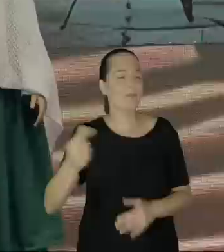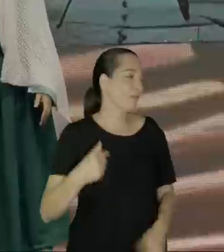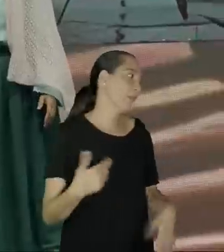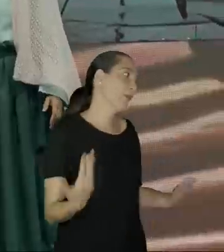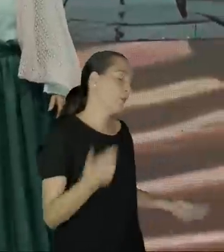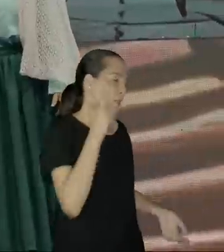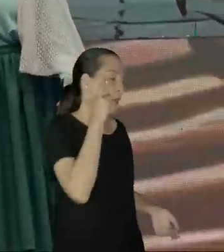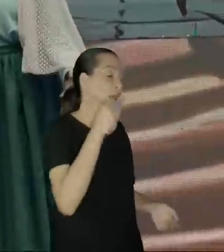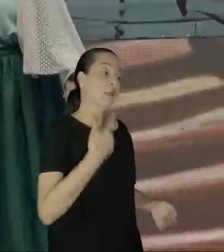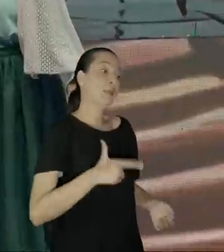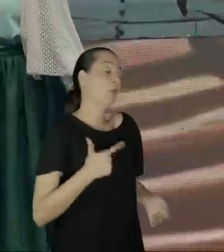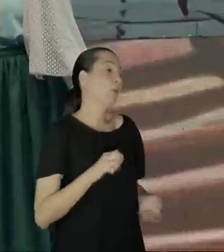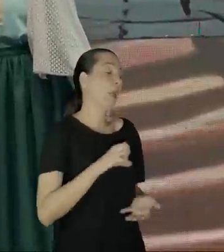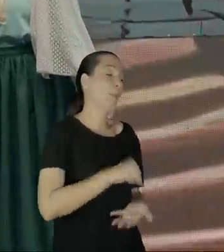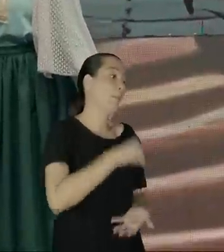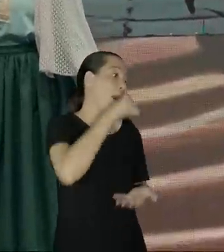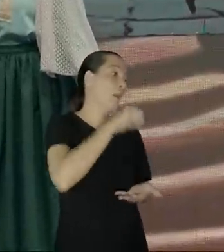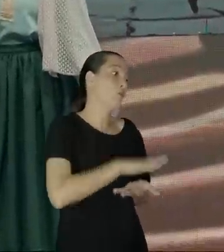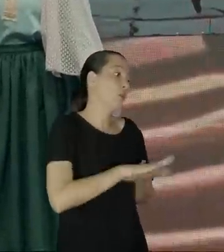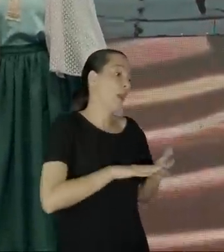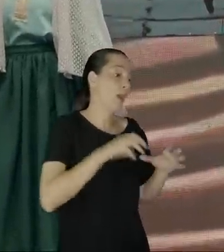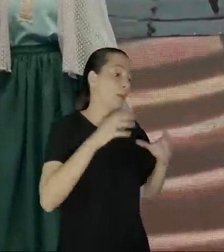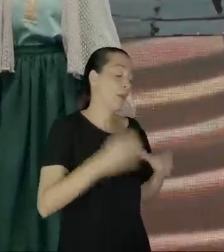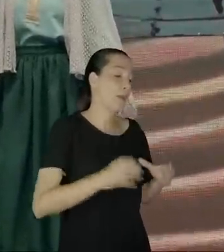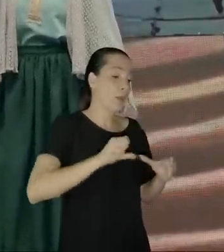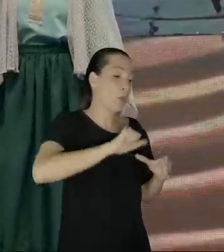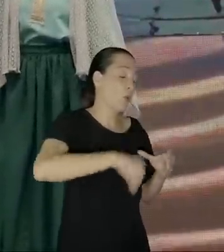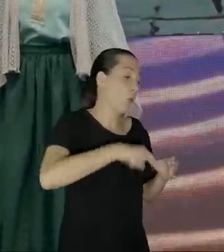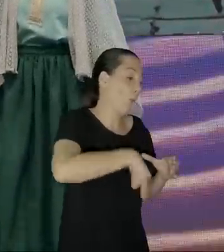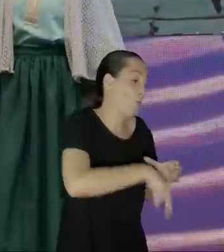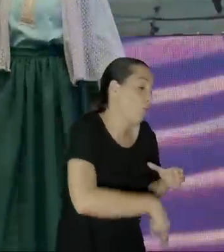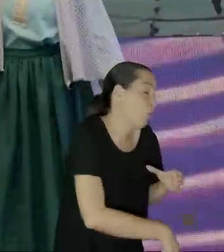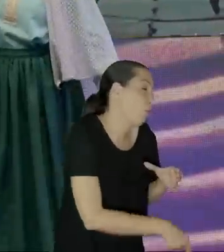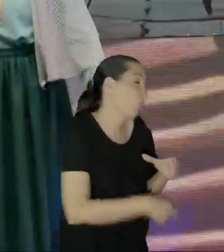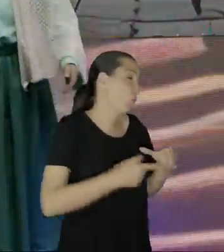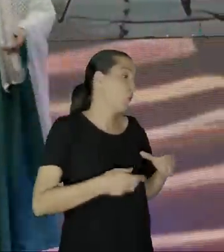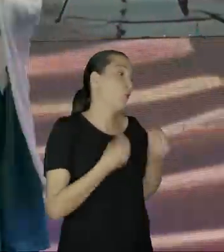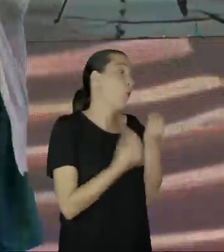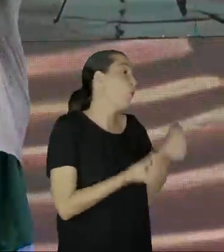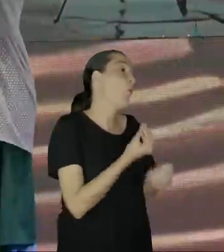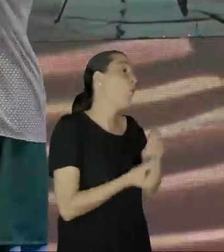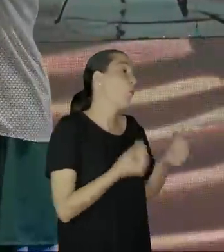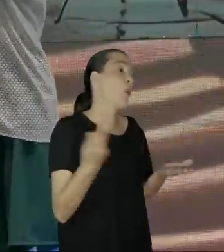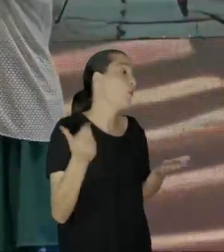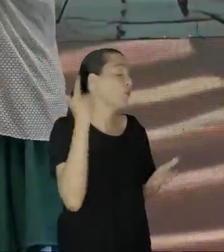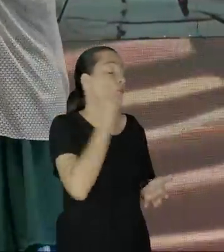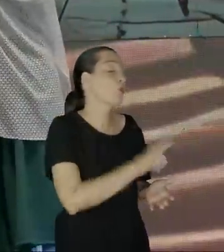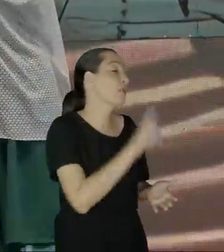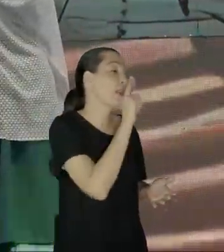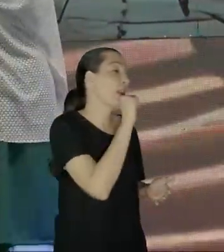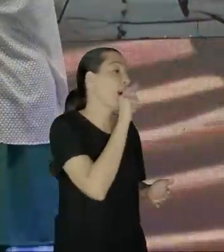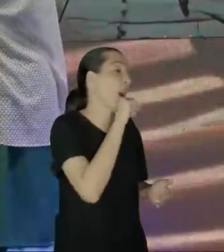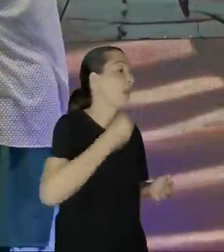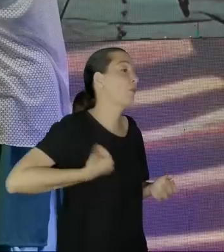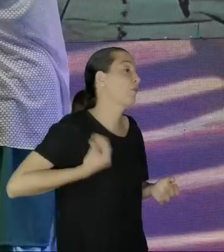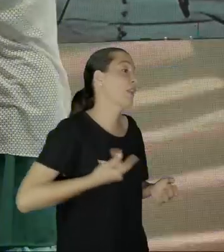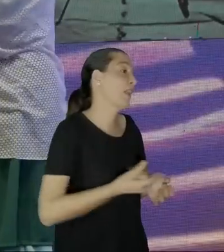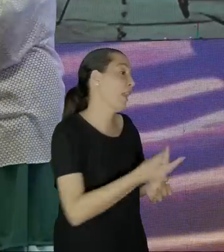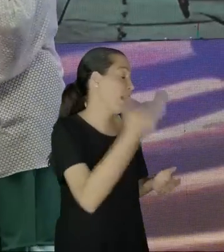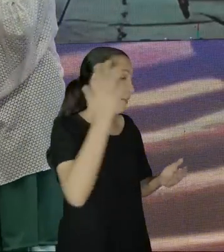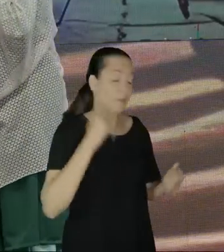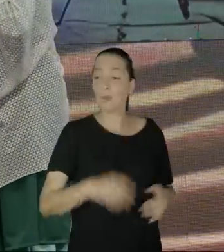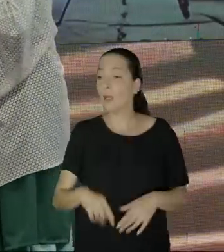é fundo. Onde consegues então a água viva? Todo aquele que bebe desta água voltará a ter